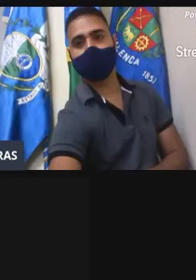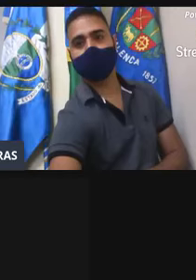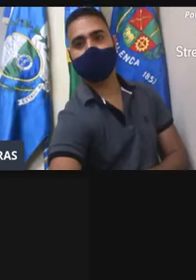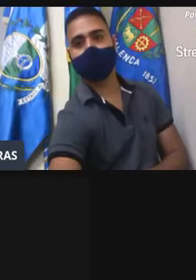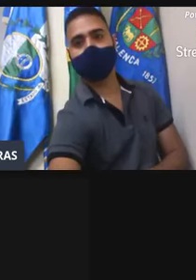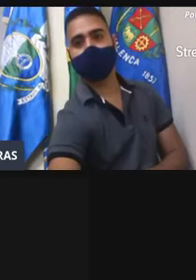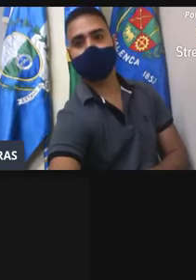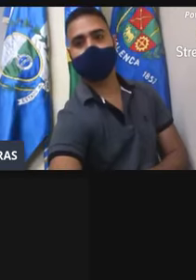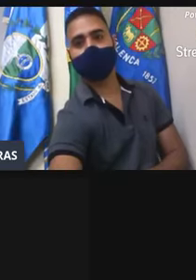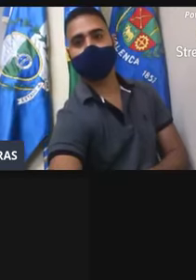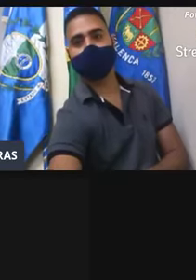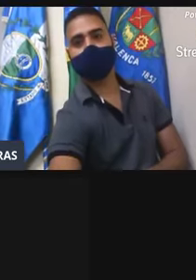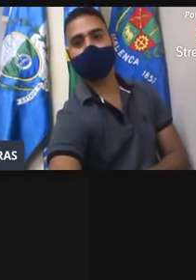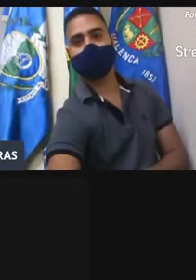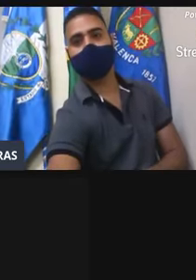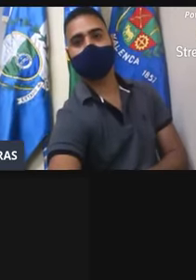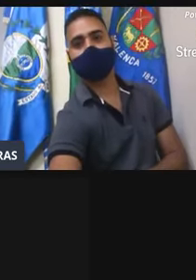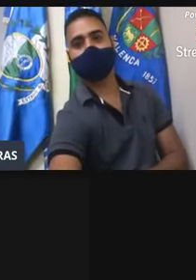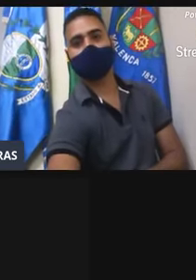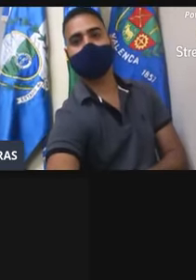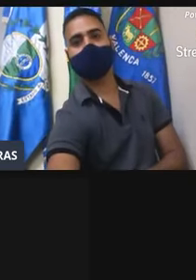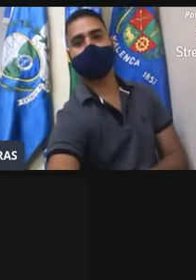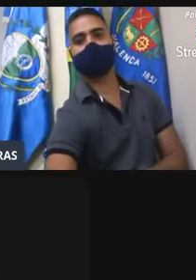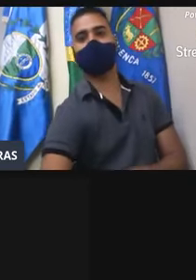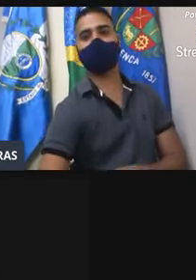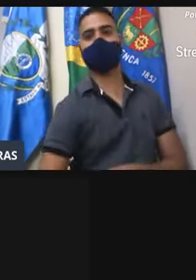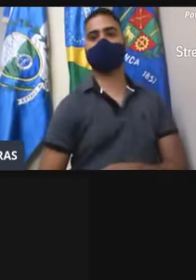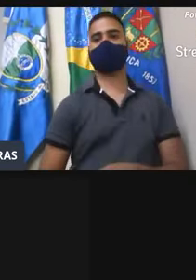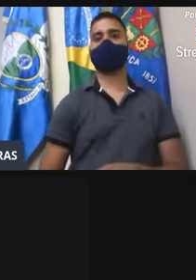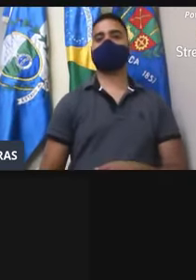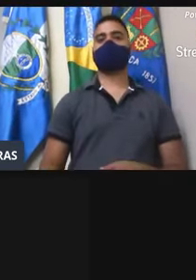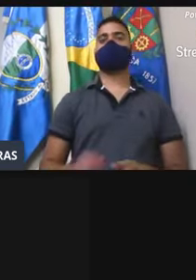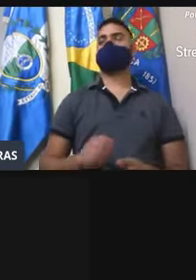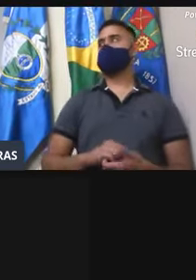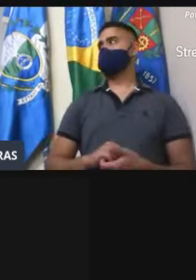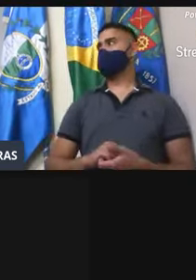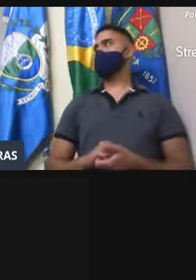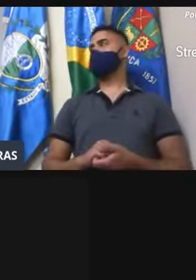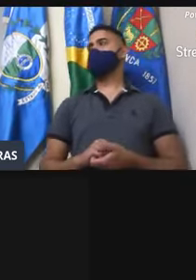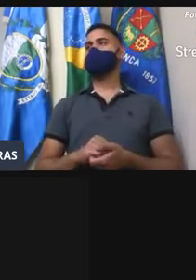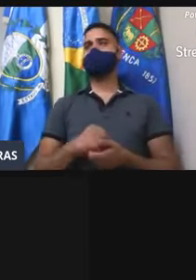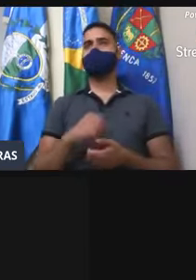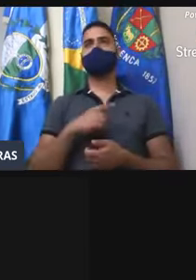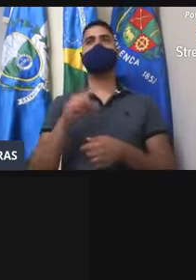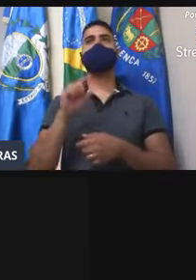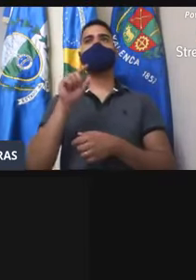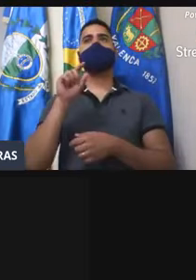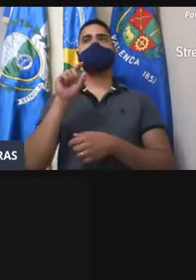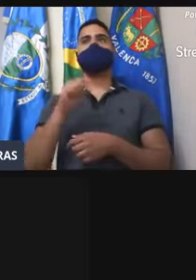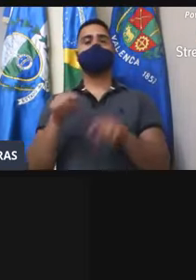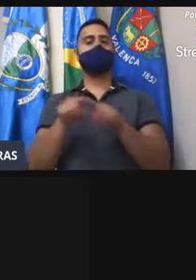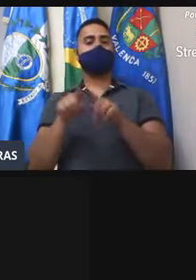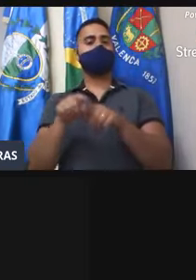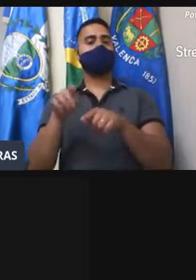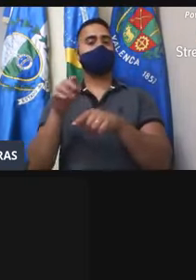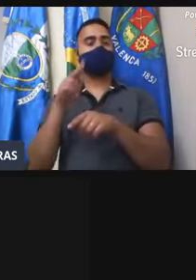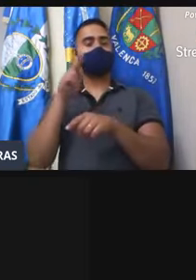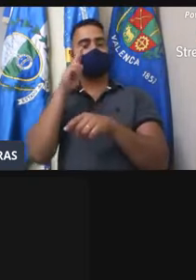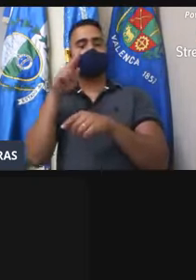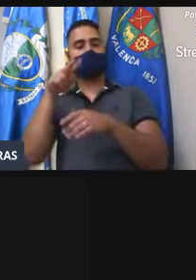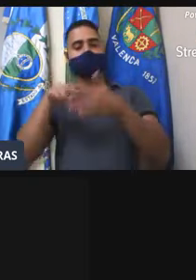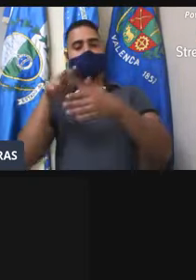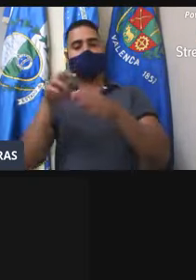infortúnio que fragilize a manutenção de famílias e indivíduos. São concedidos após avaliação